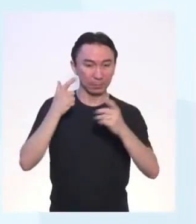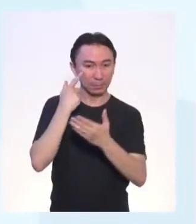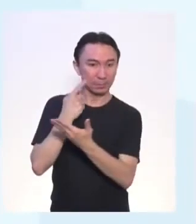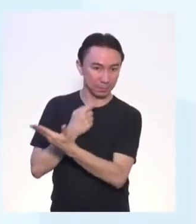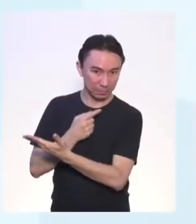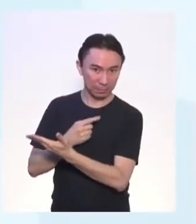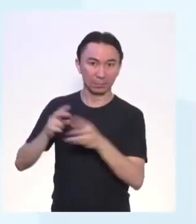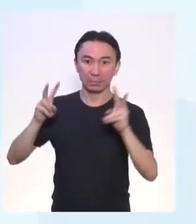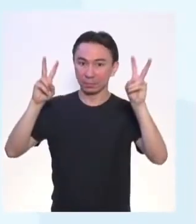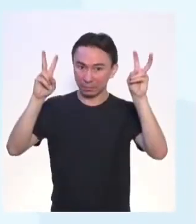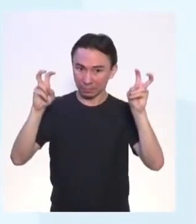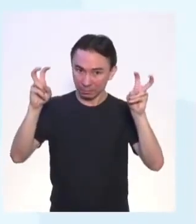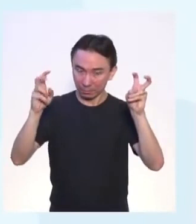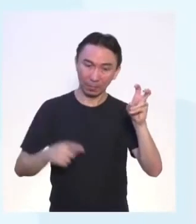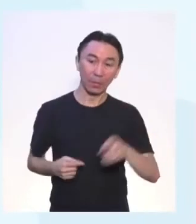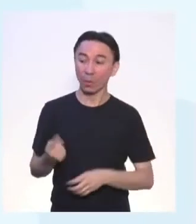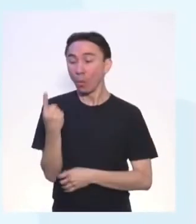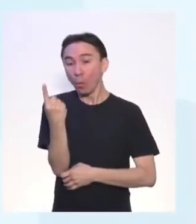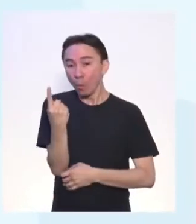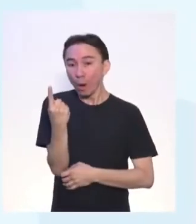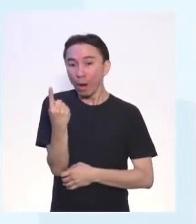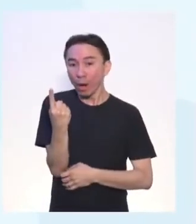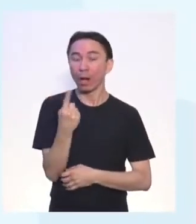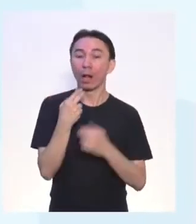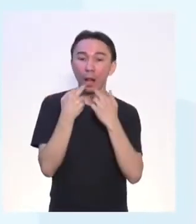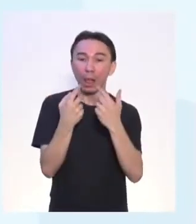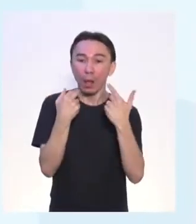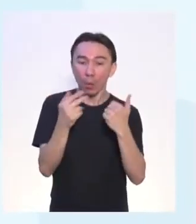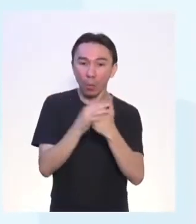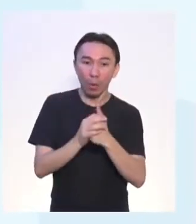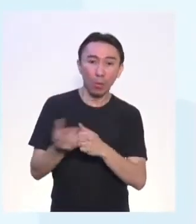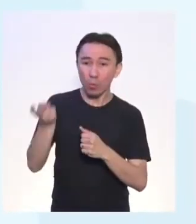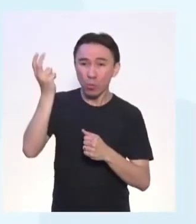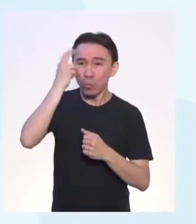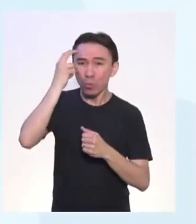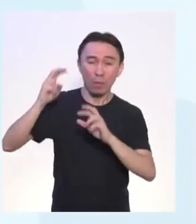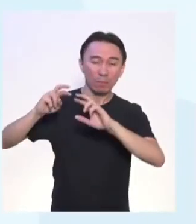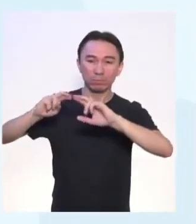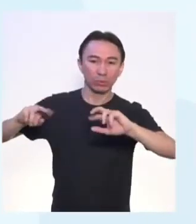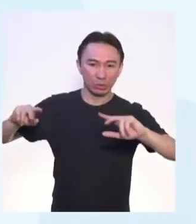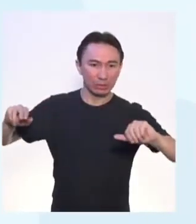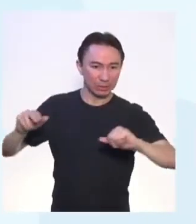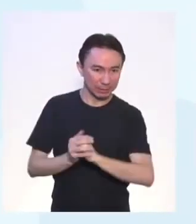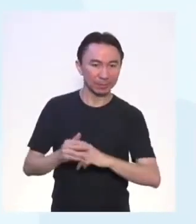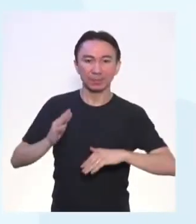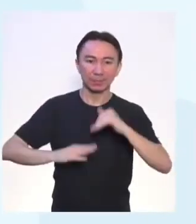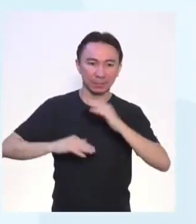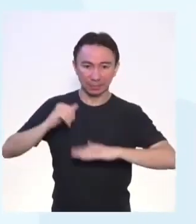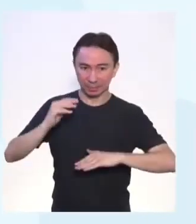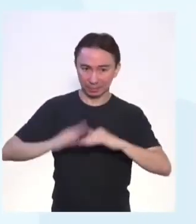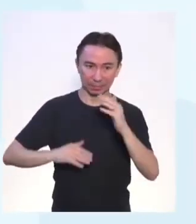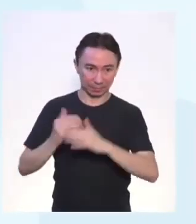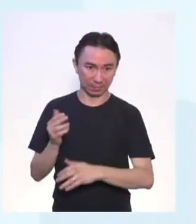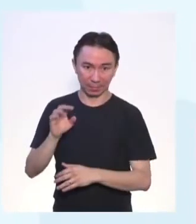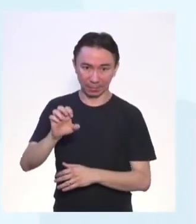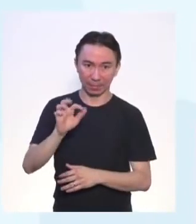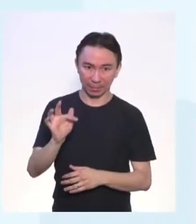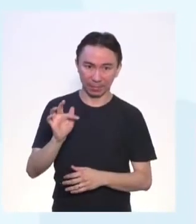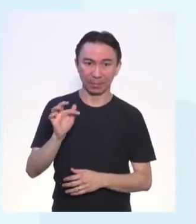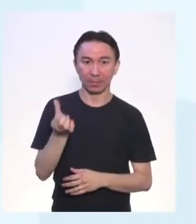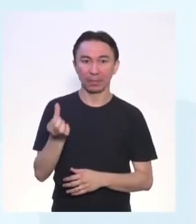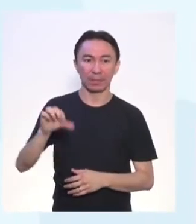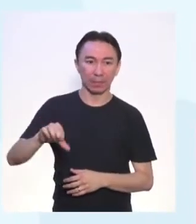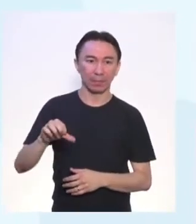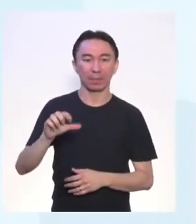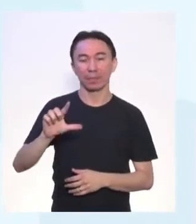língua, múltiplas culturas e habilidades do currículo paulista. EF 69 LP 55